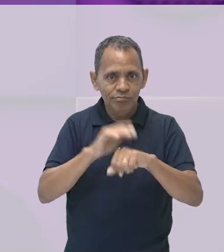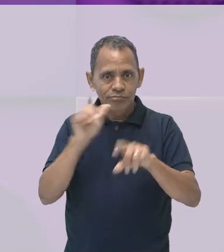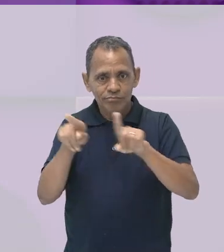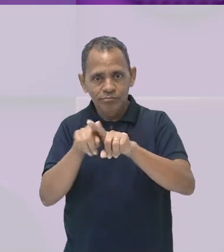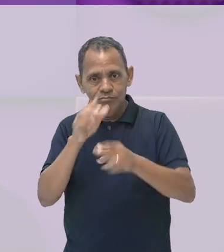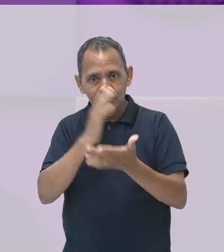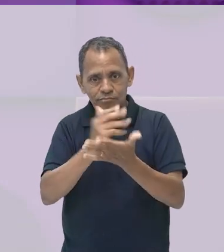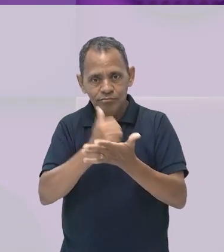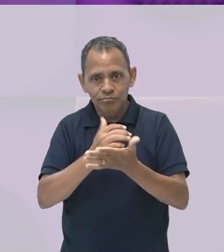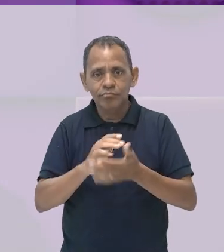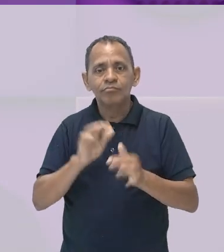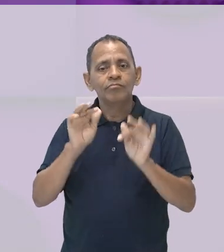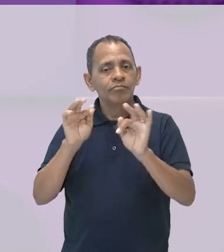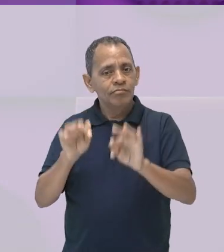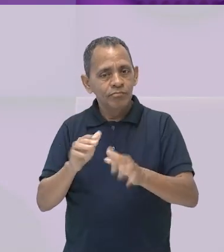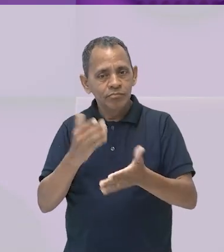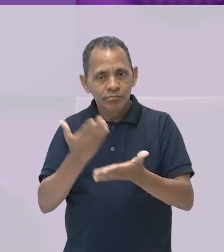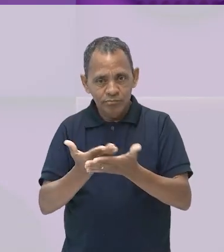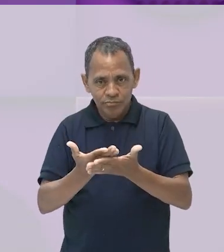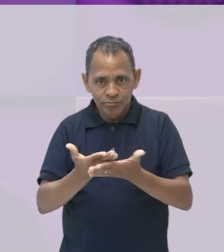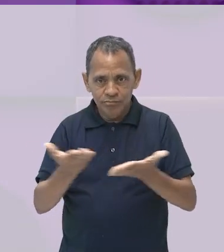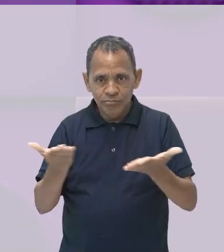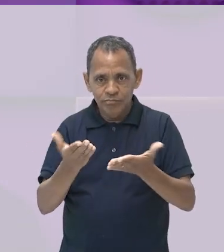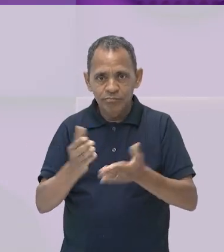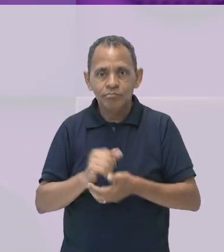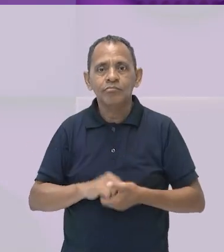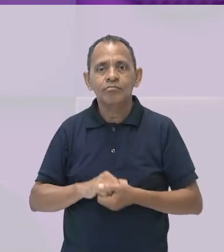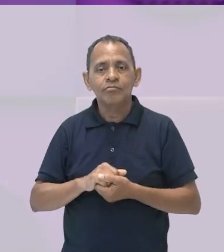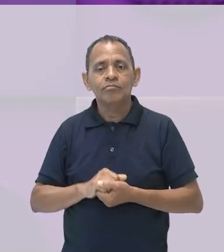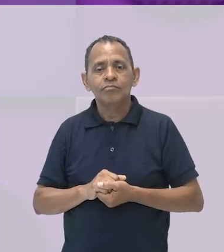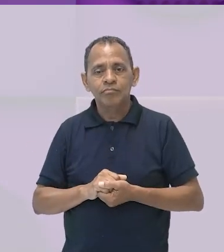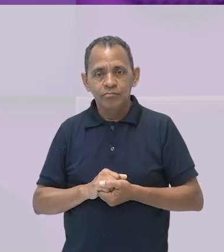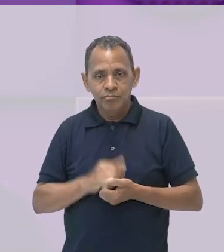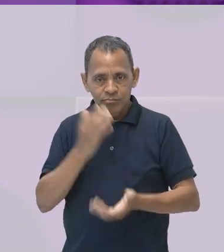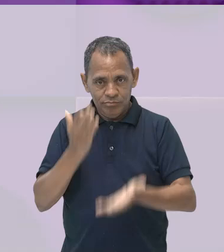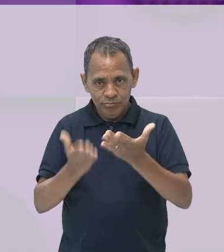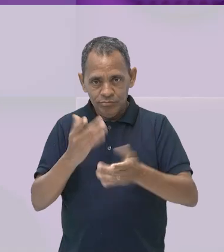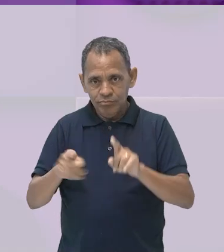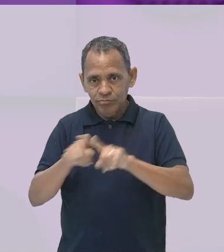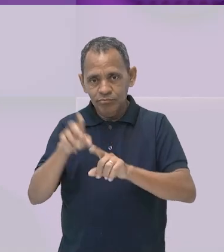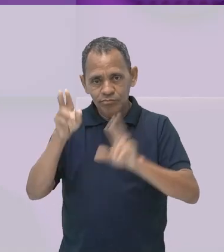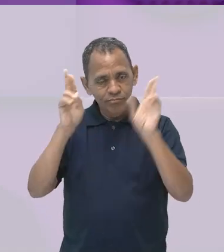essa foi a nossa aula sobre grandezas diretamente proporcionais. Eu espero que você